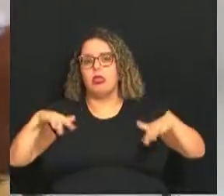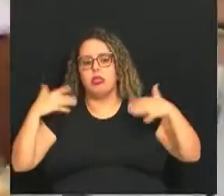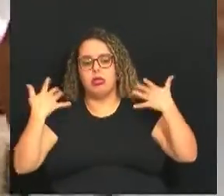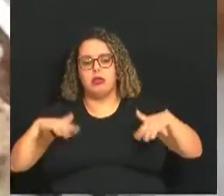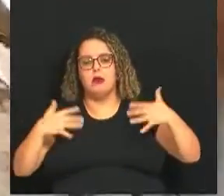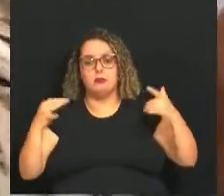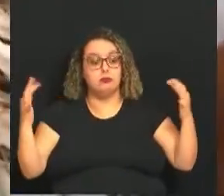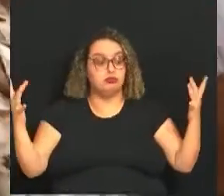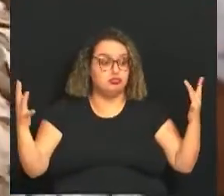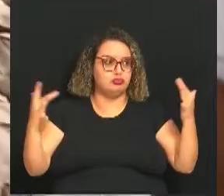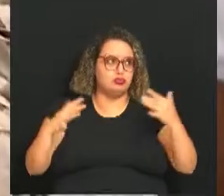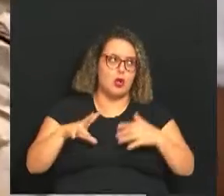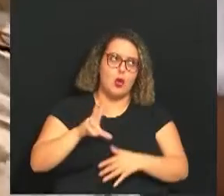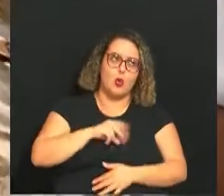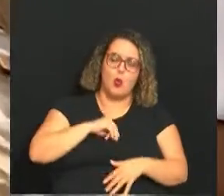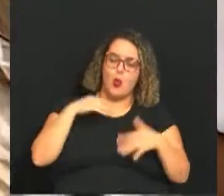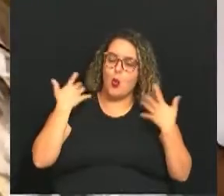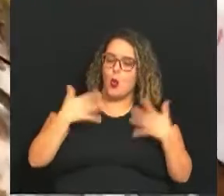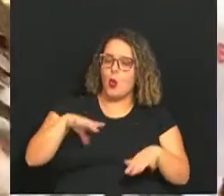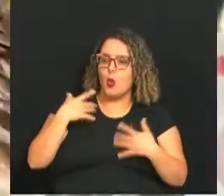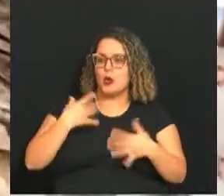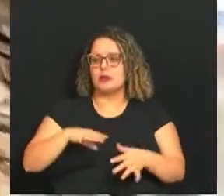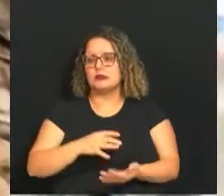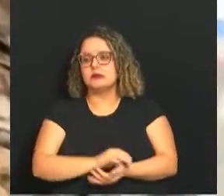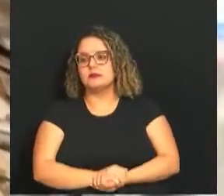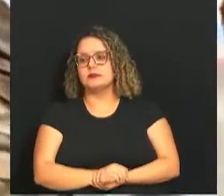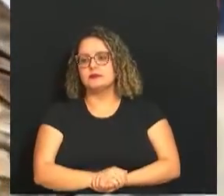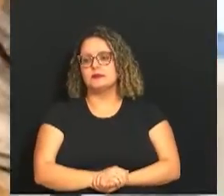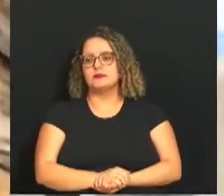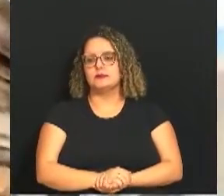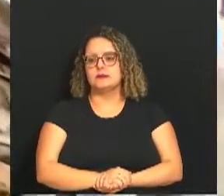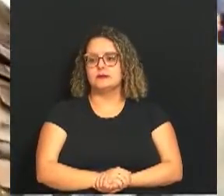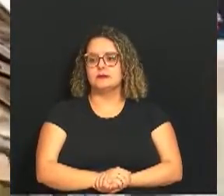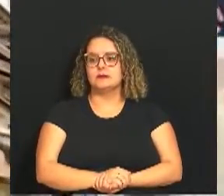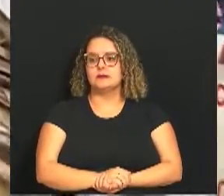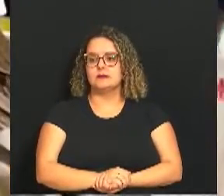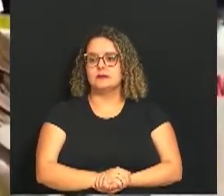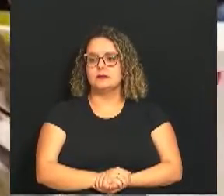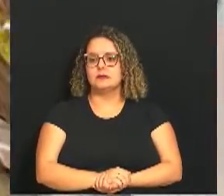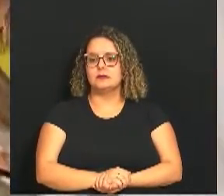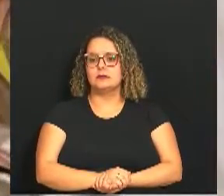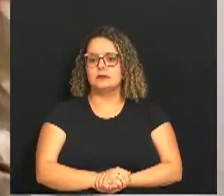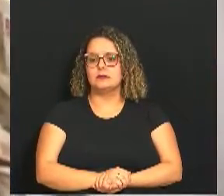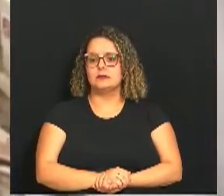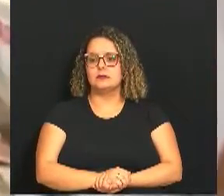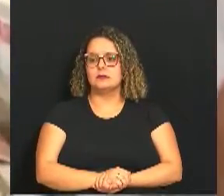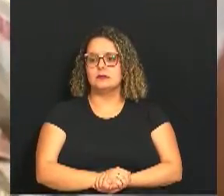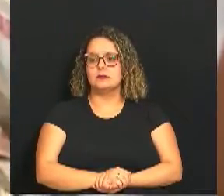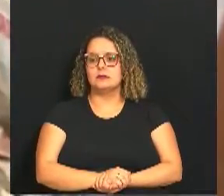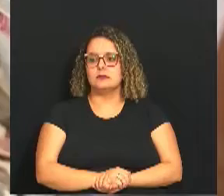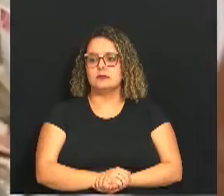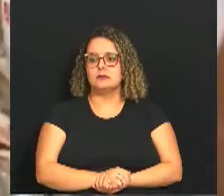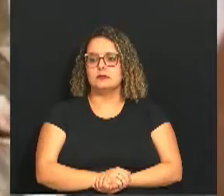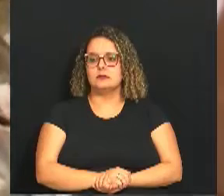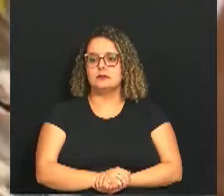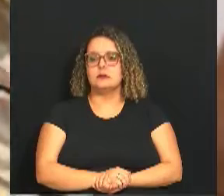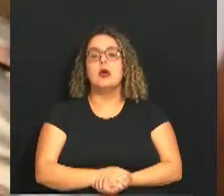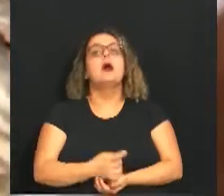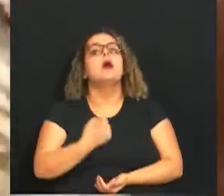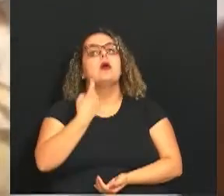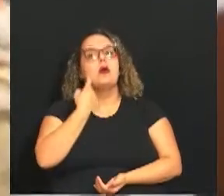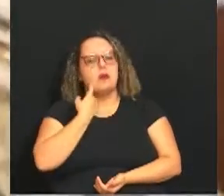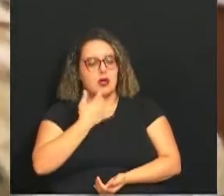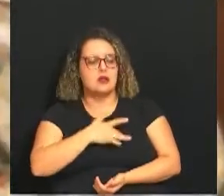de Deus, hein? Bom, até porque peixe também é muito saudável. Peixe é saúde, isso